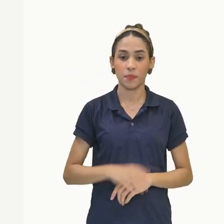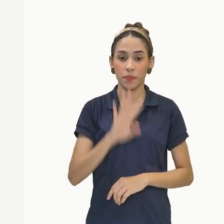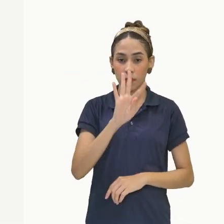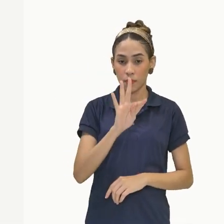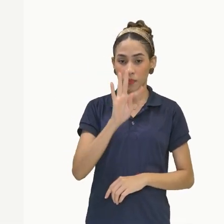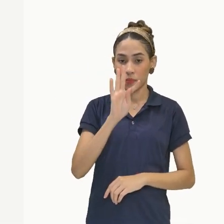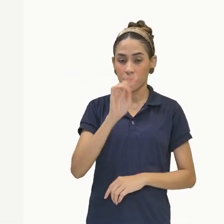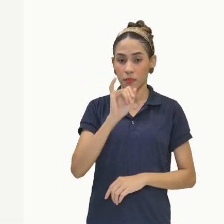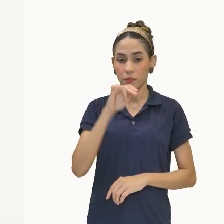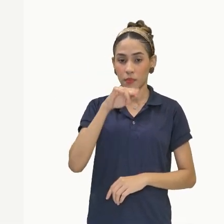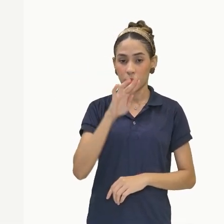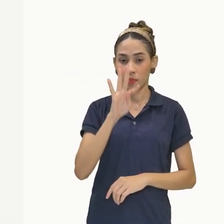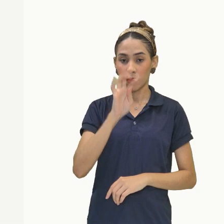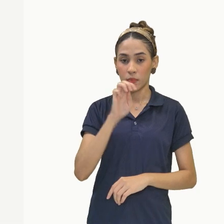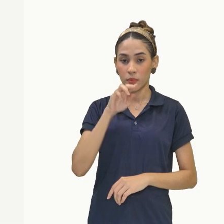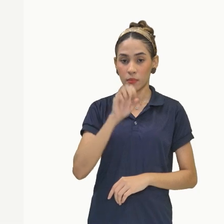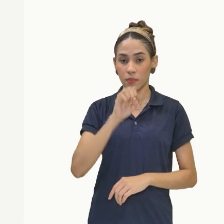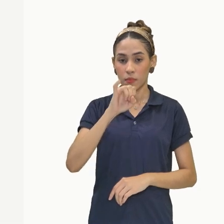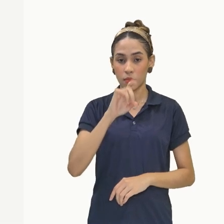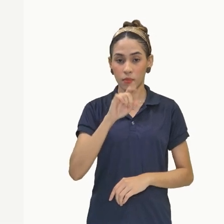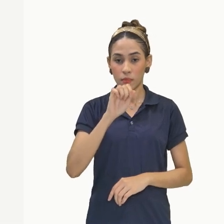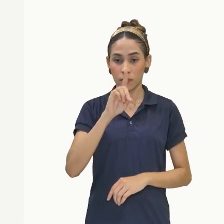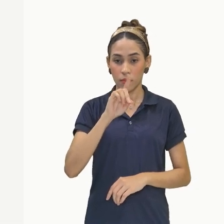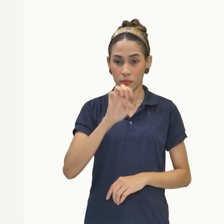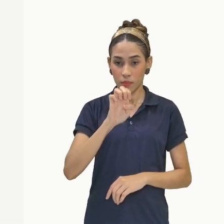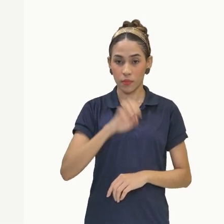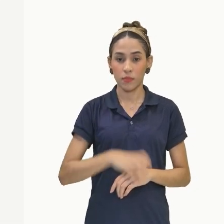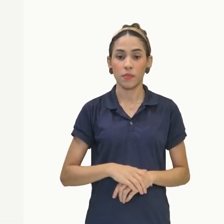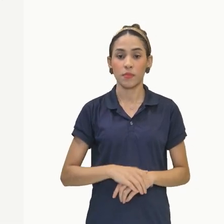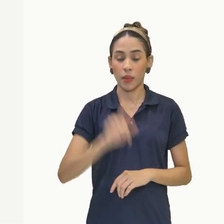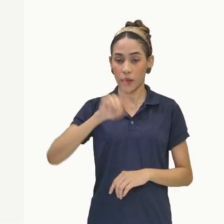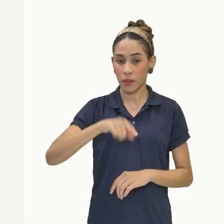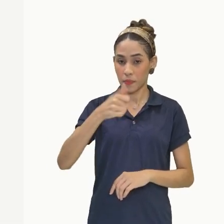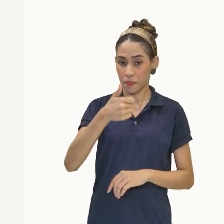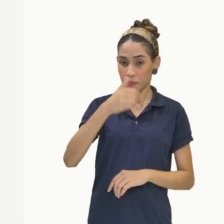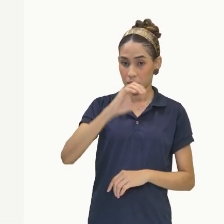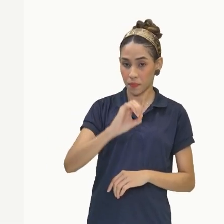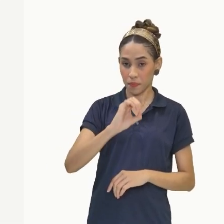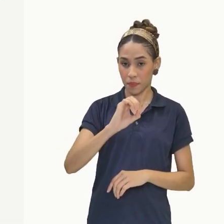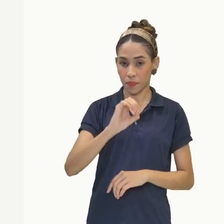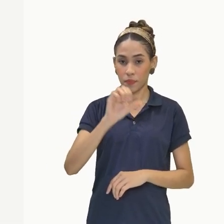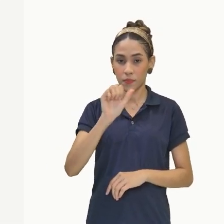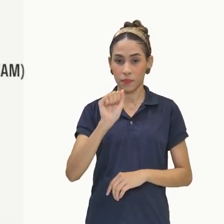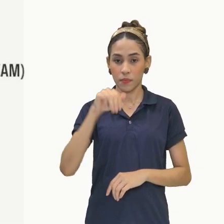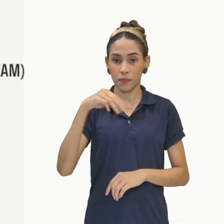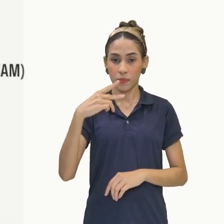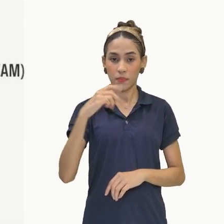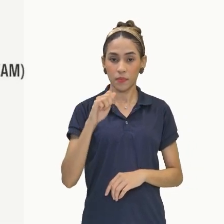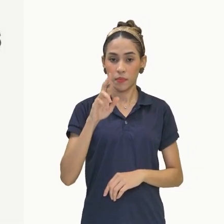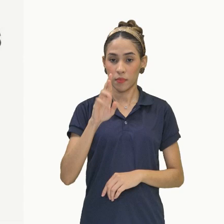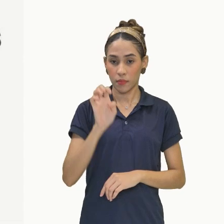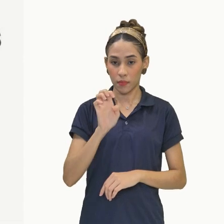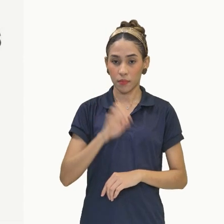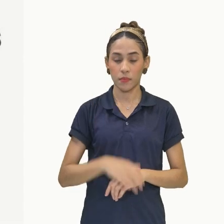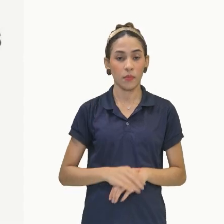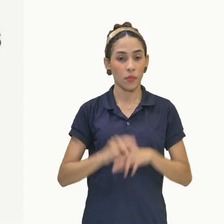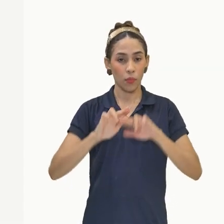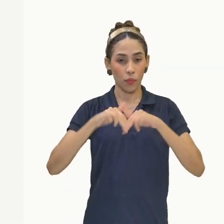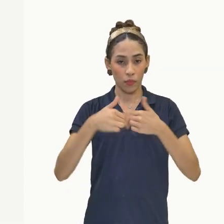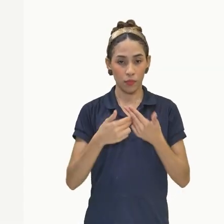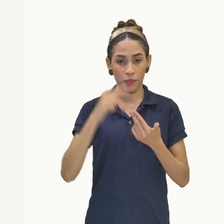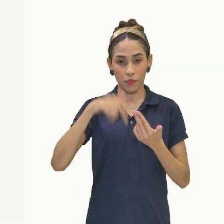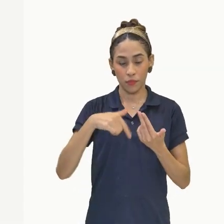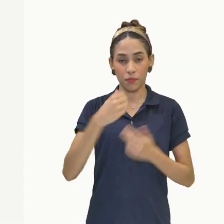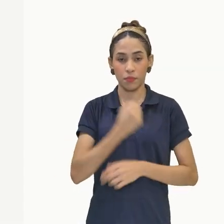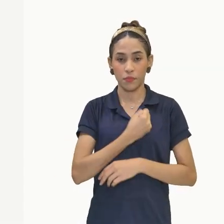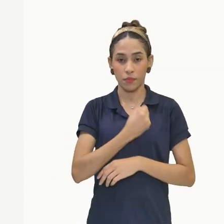é o I, tá? Tá no eixo aqui, ó, do I, vale 10 amperes. Então, por isso é que esse valor apareceu aqui,